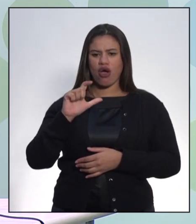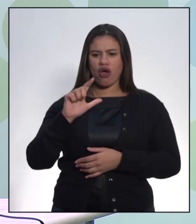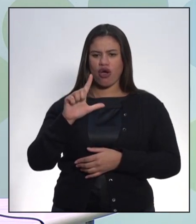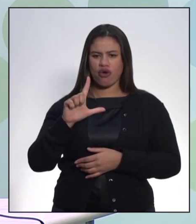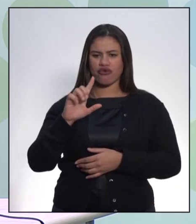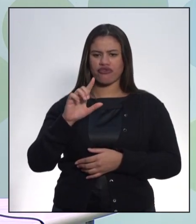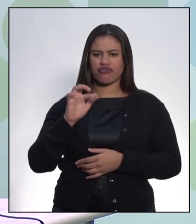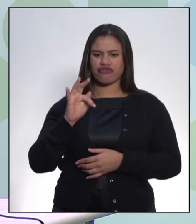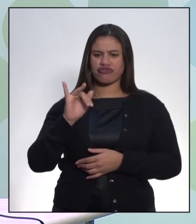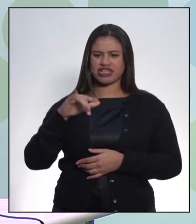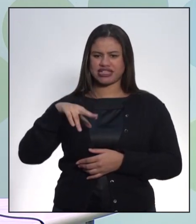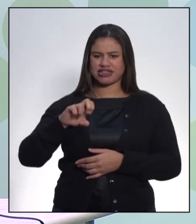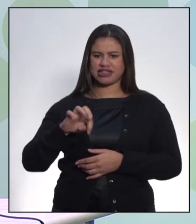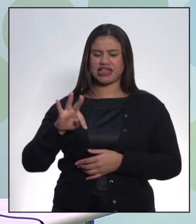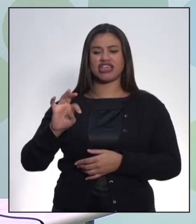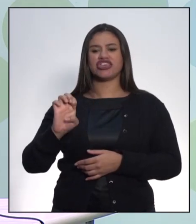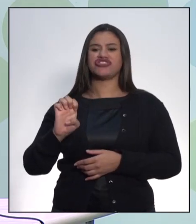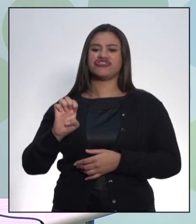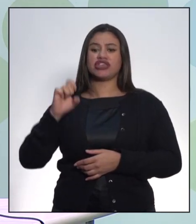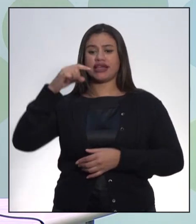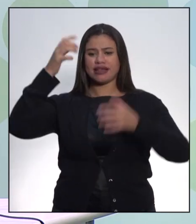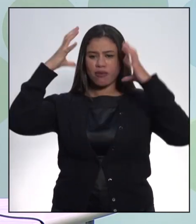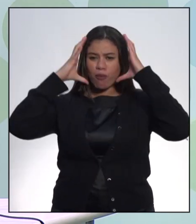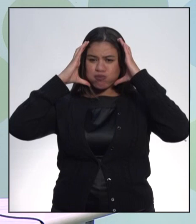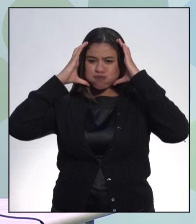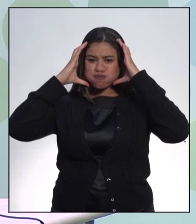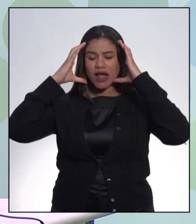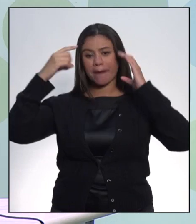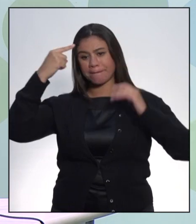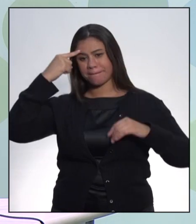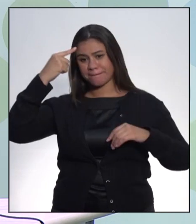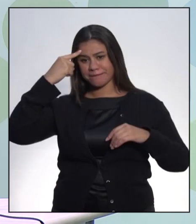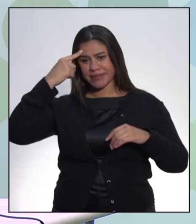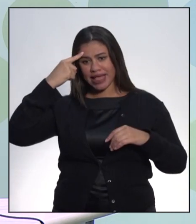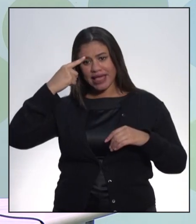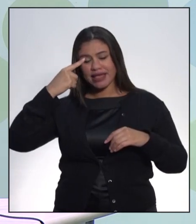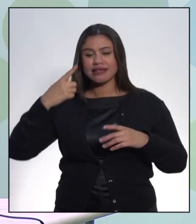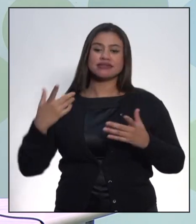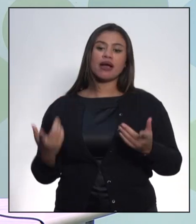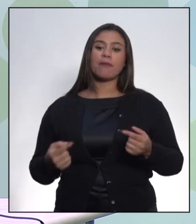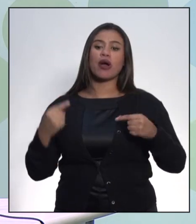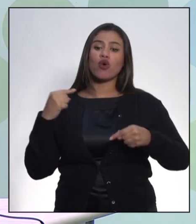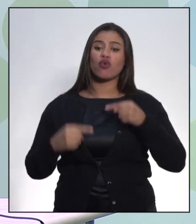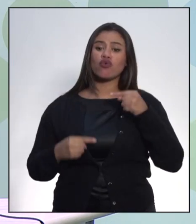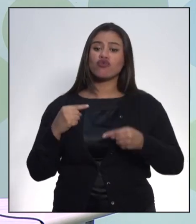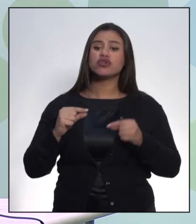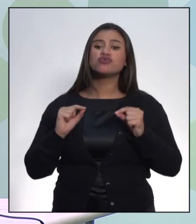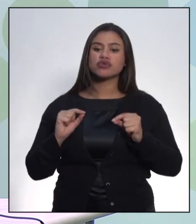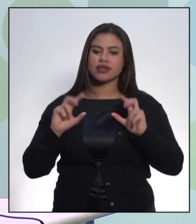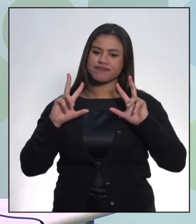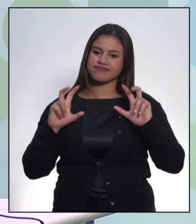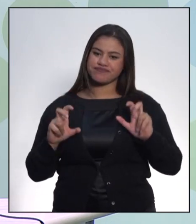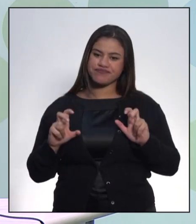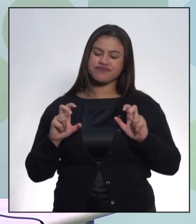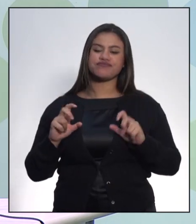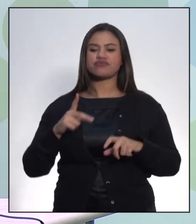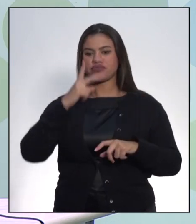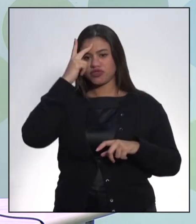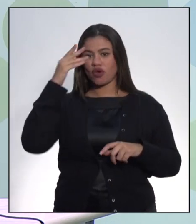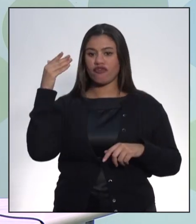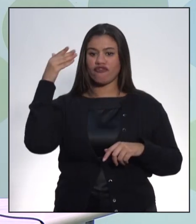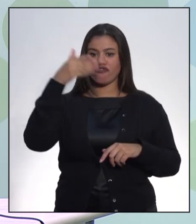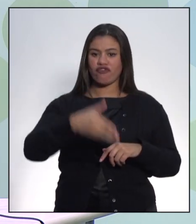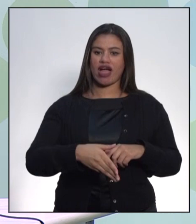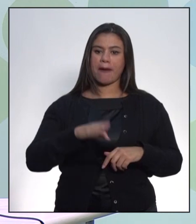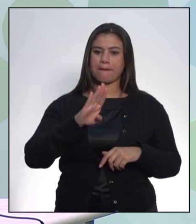tem cabeça, ele pensa, né? Mas assim, o conflito aí no ponto é quem vai ao baile, tá certo? Quem respondeu isso,